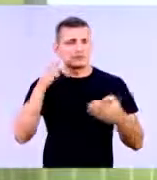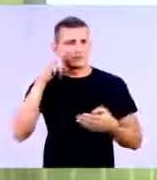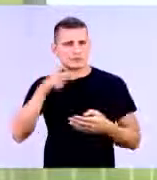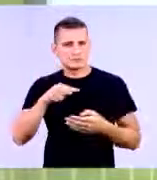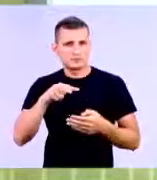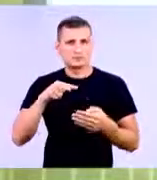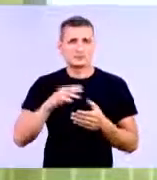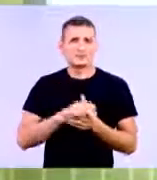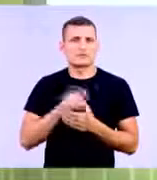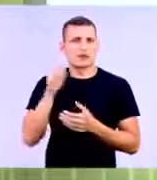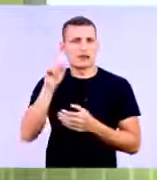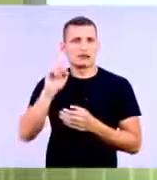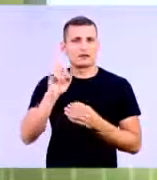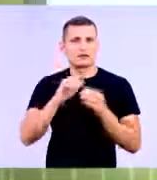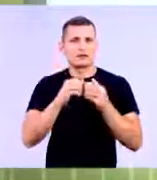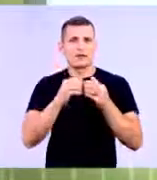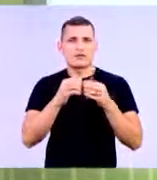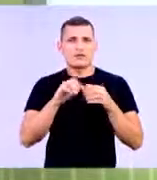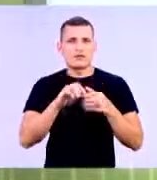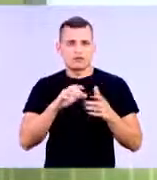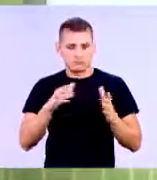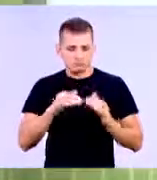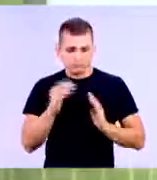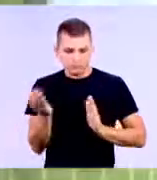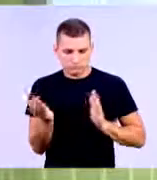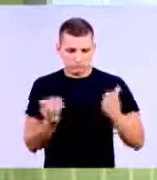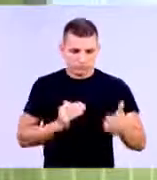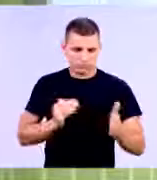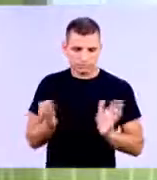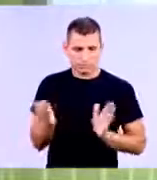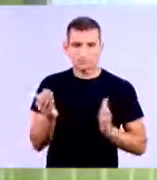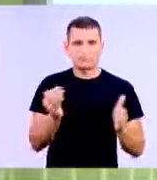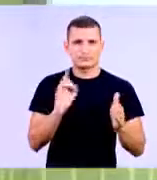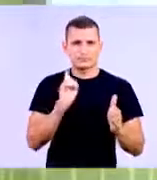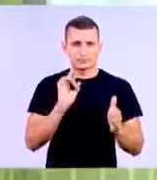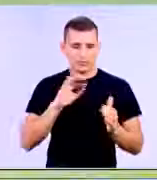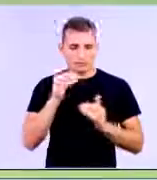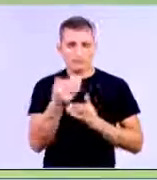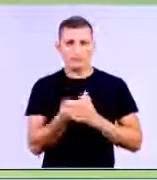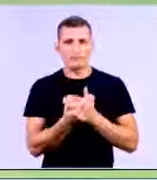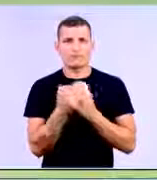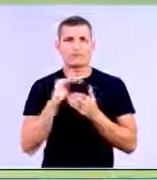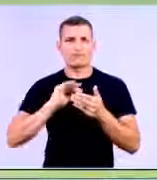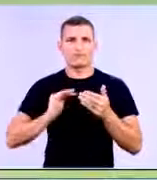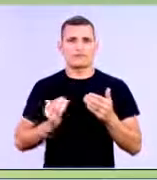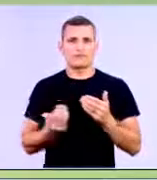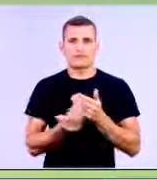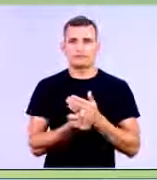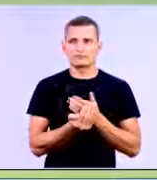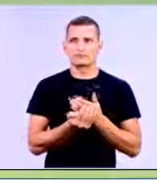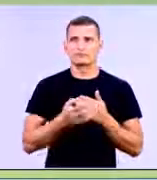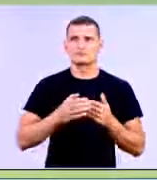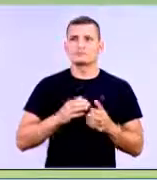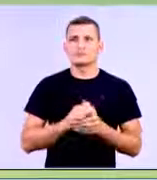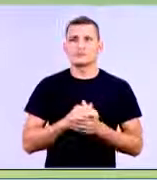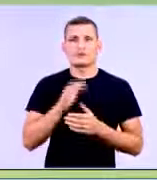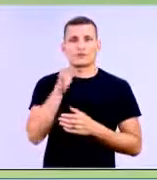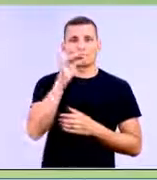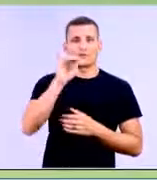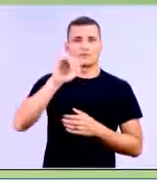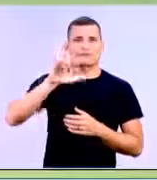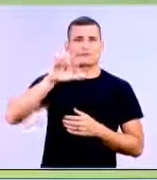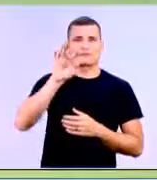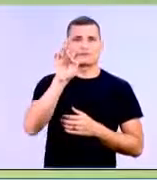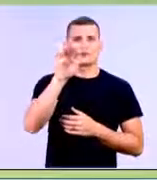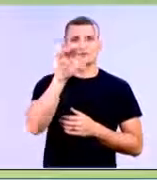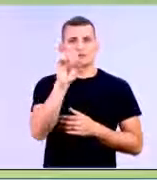bem, aqui ele não abre o pacote para ver o que tem dentro, viu? Ele só olha por fora, tá? Com relação ao filtro de pacote